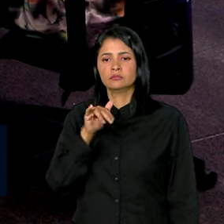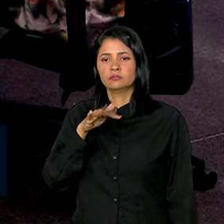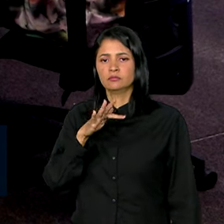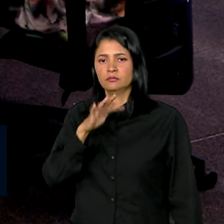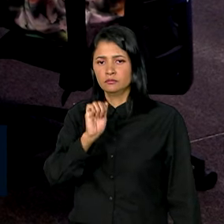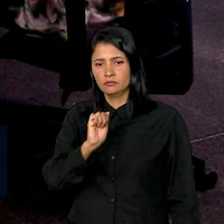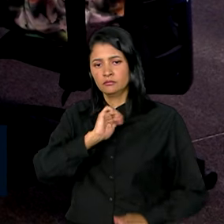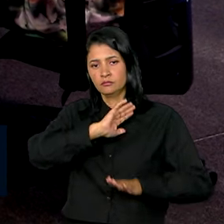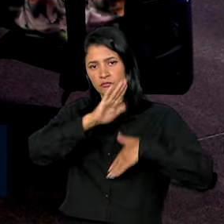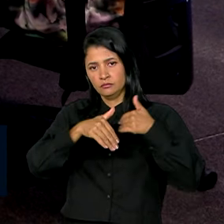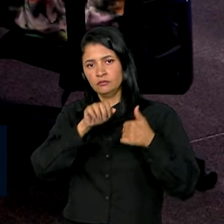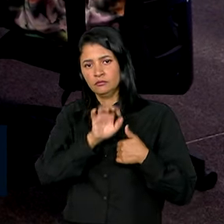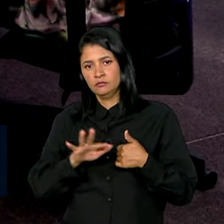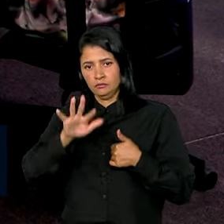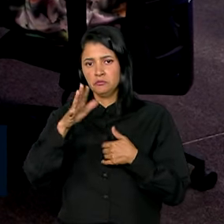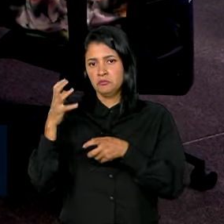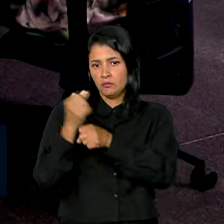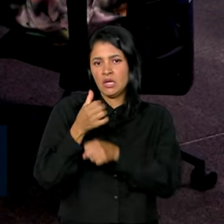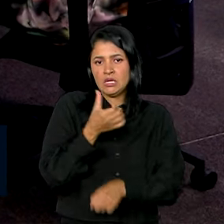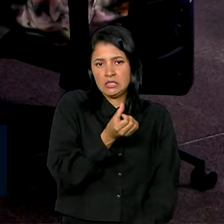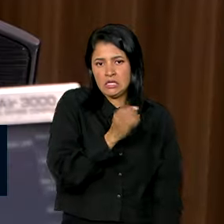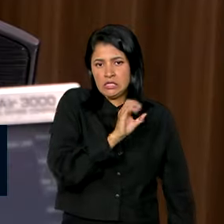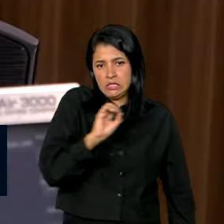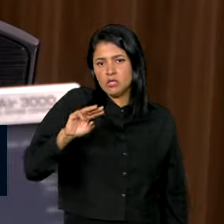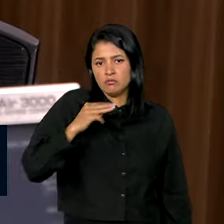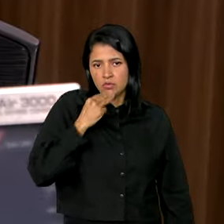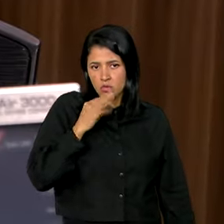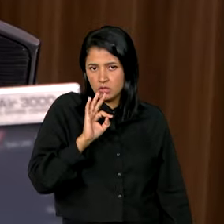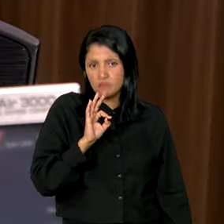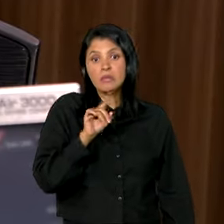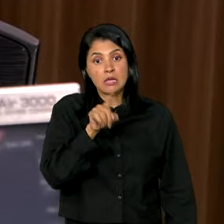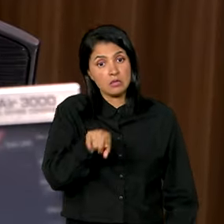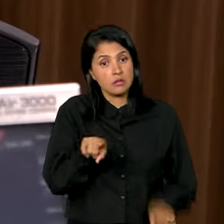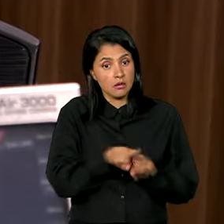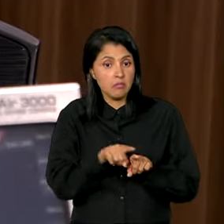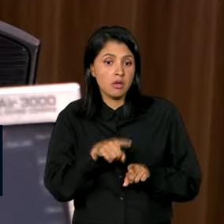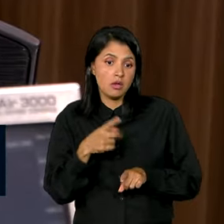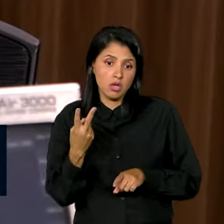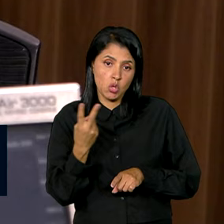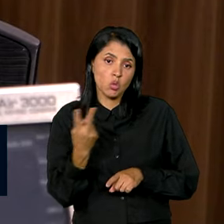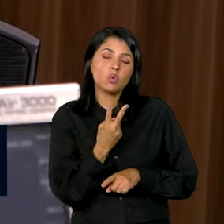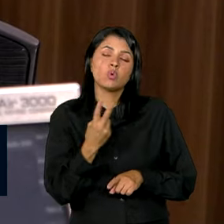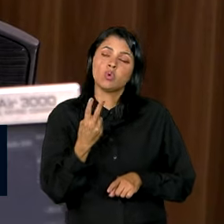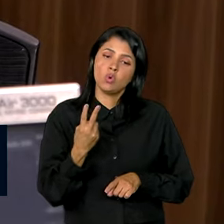não é isso? Que vai ter 600 milhões? Isso. Esse também. Ambos têm